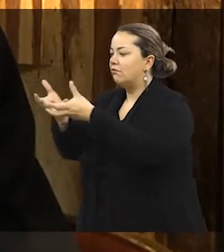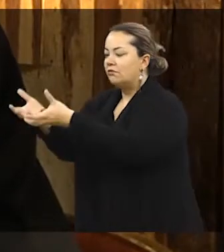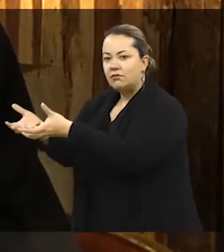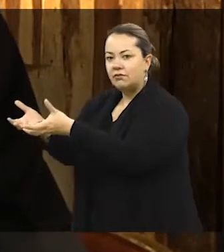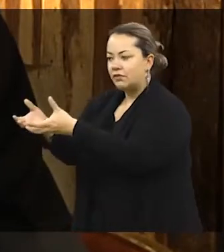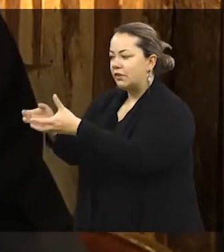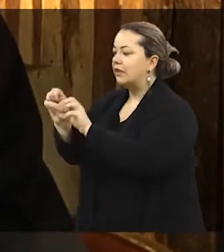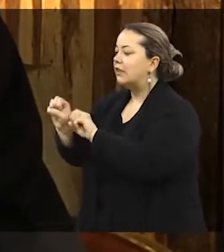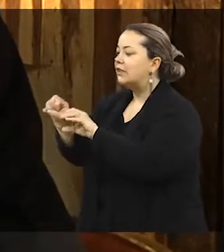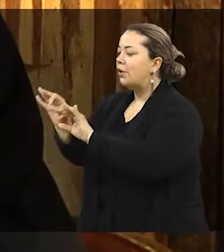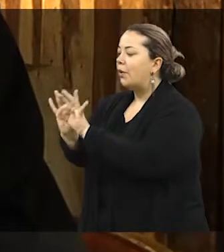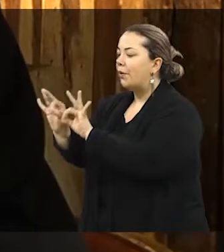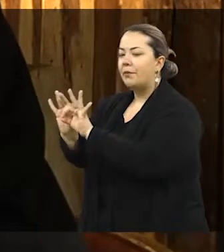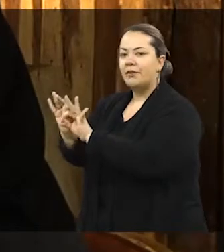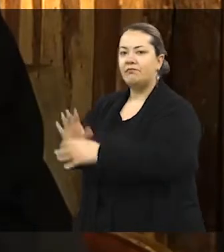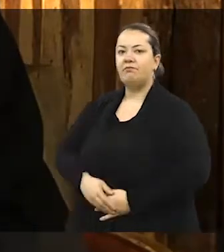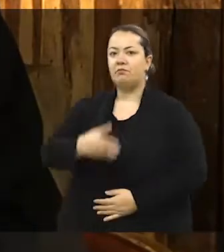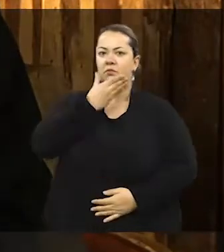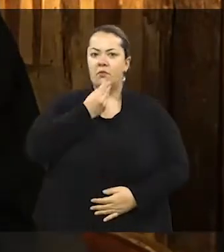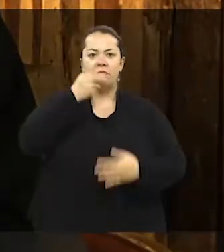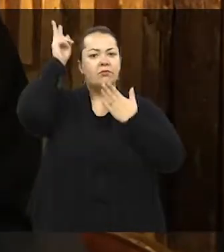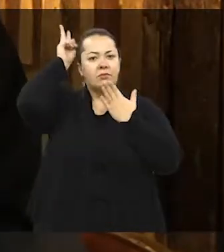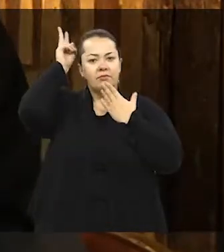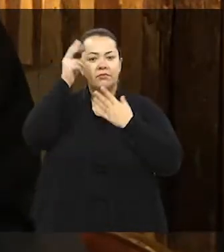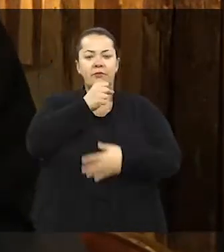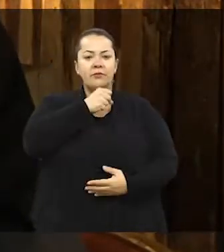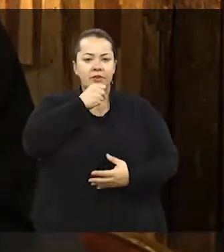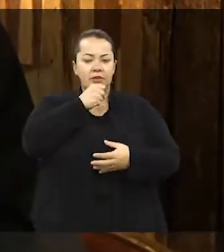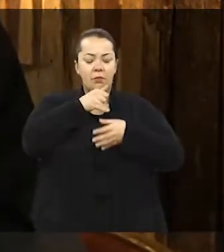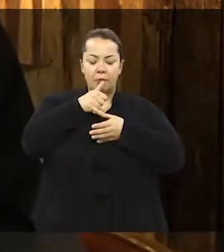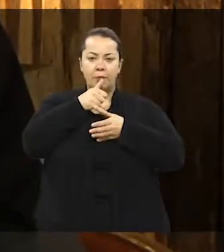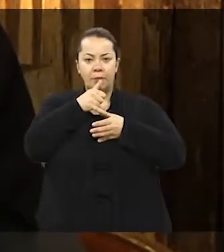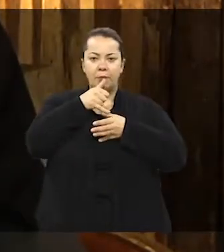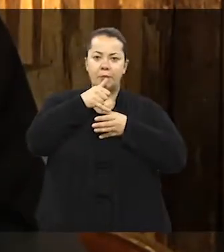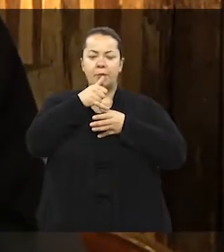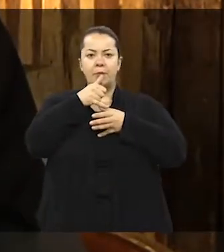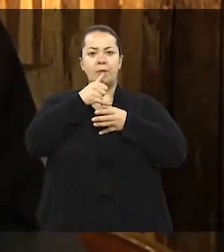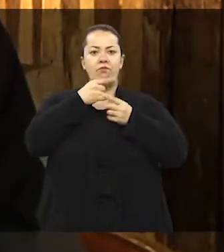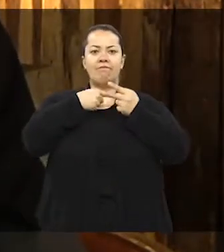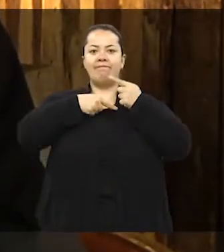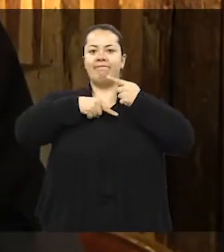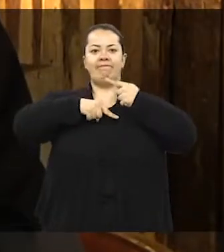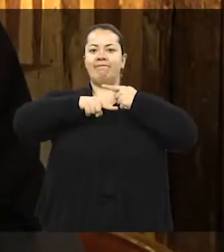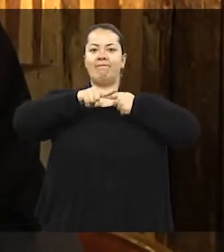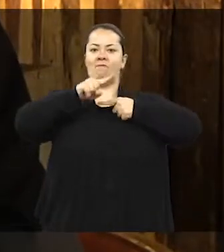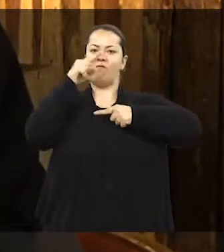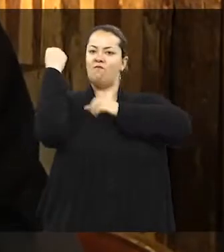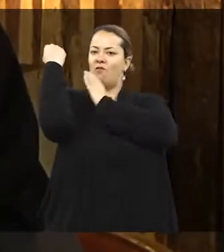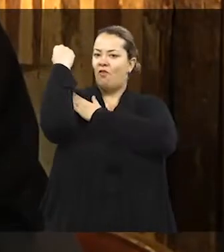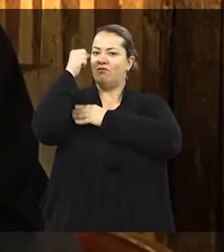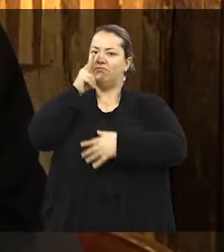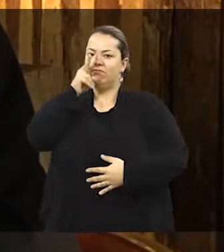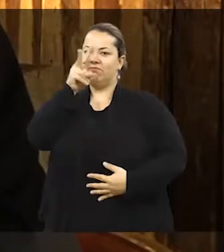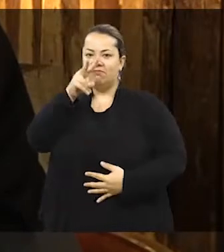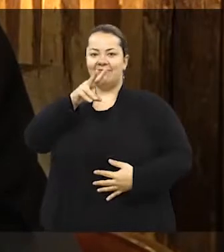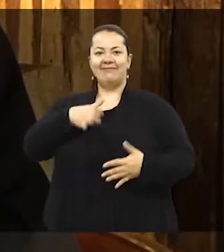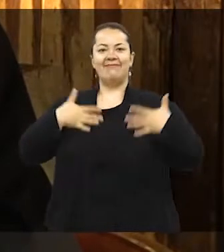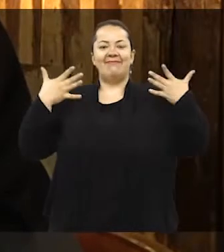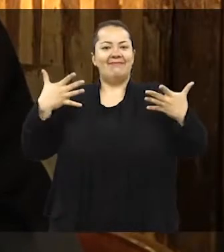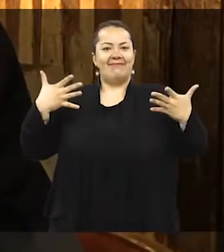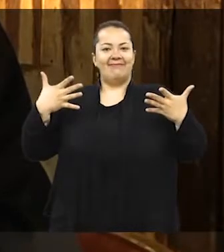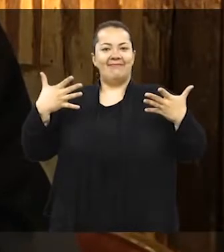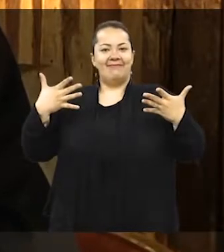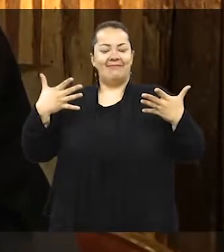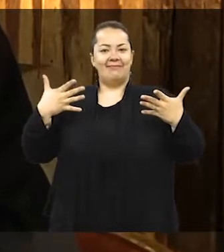preparar. O índio, então, começou a tomar a bebida e se tornou mais forte,